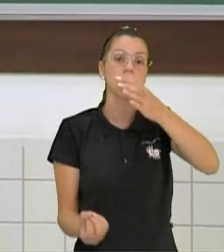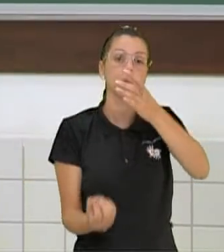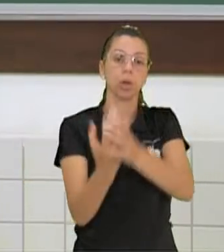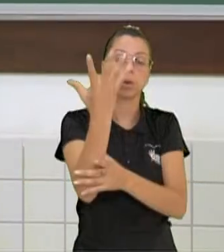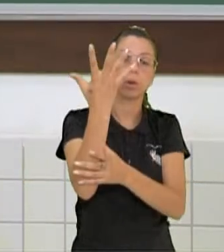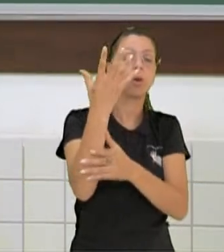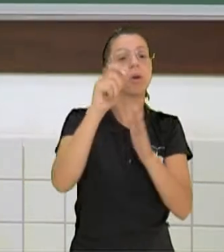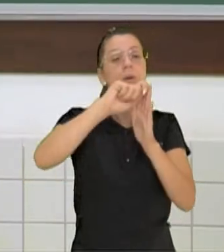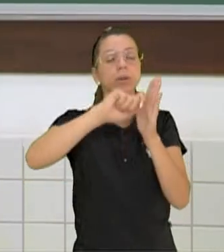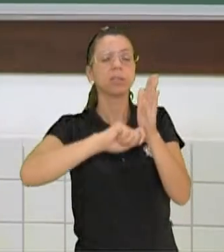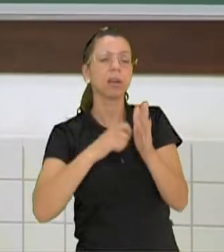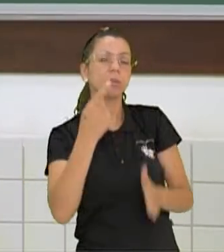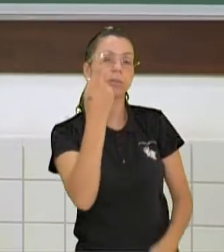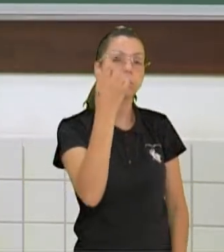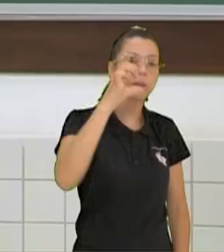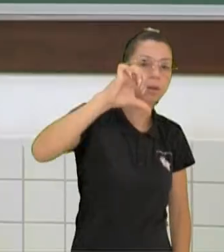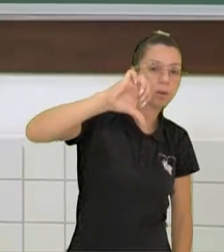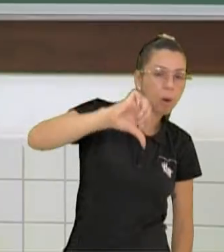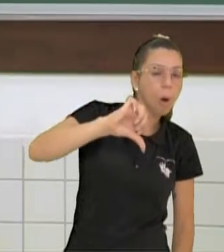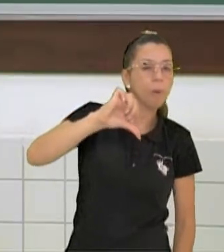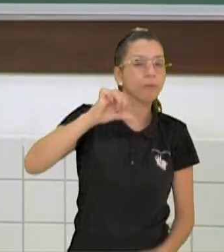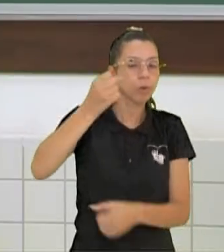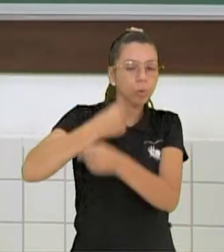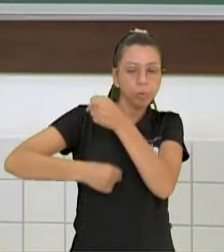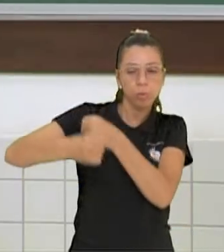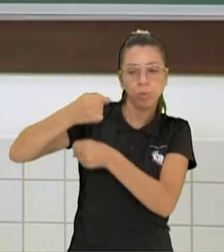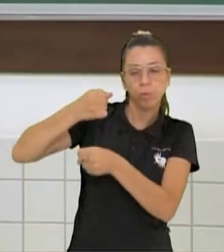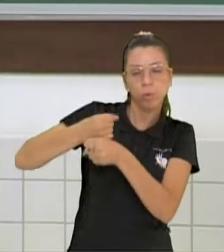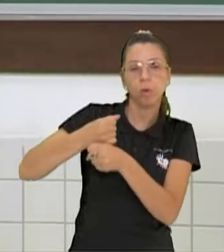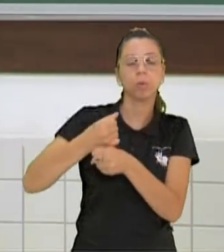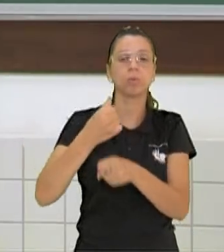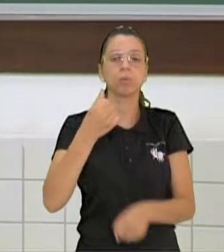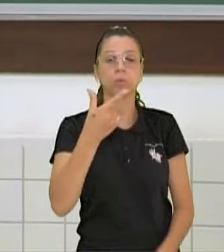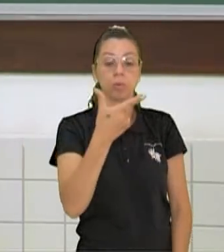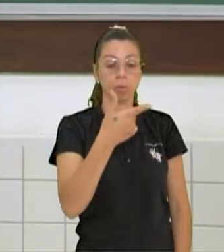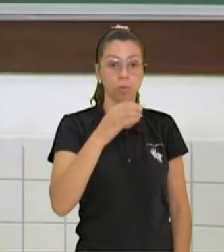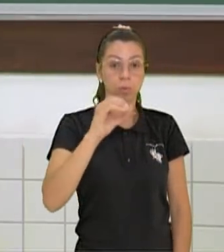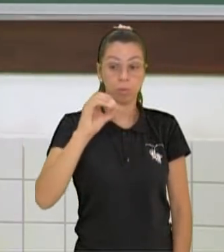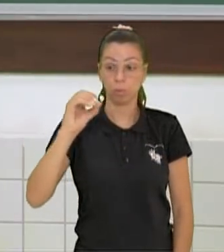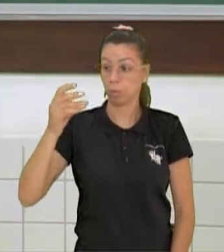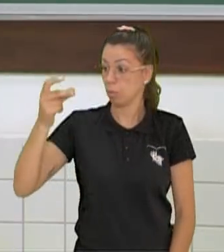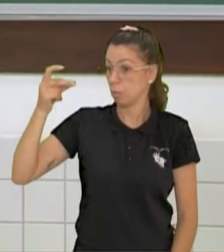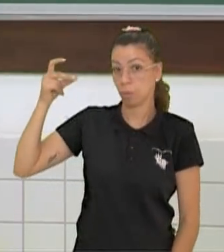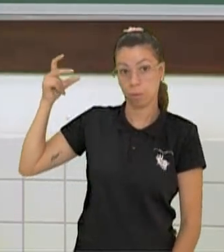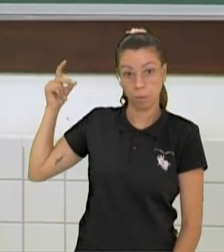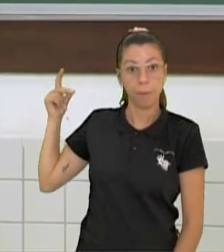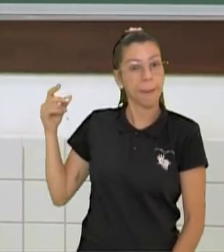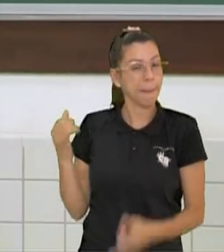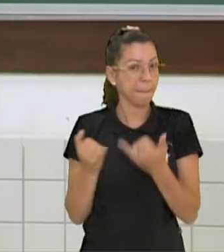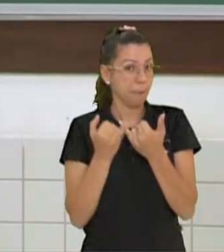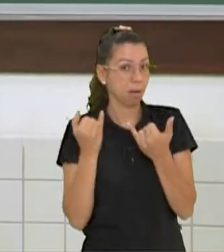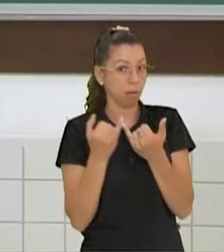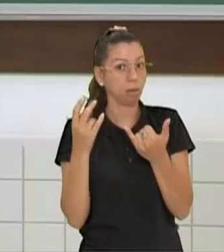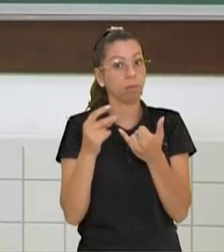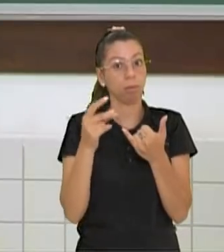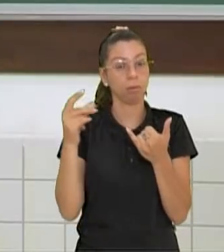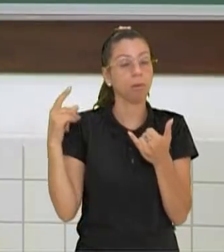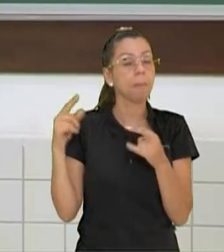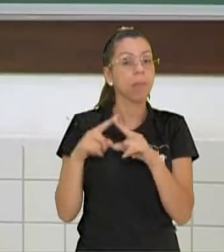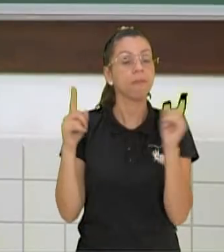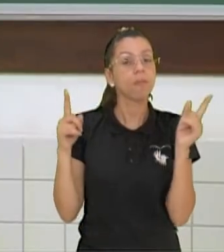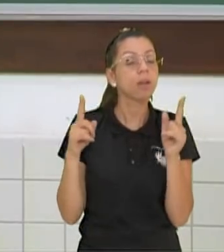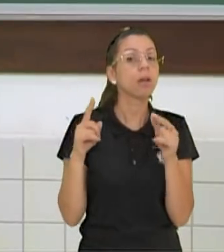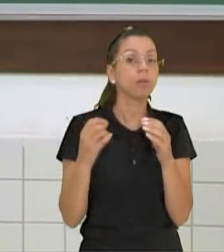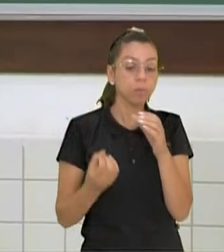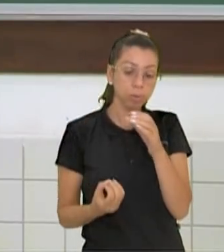os séculos XIX, há uns 200 anos atrás, surgiram, há 200 anos atrás, parece muito, né? Mas e se eu falar que